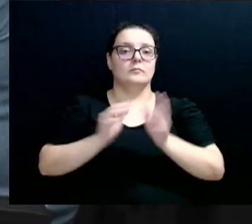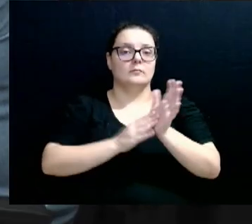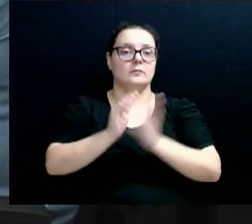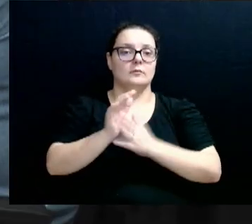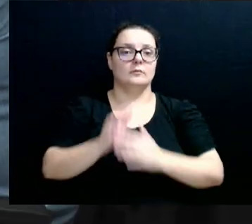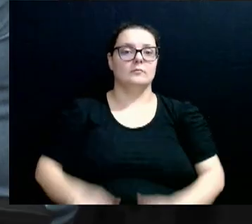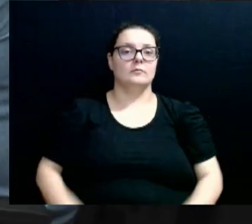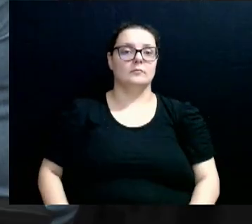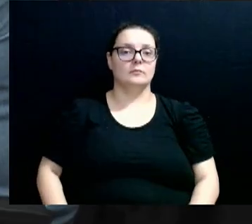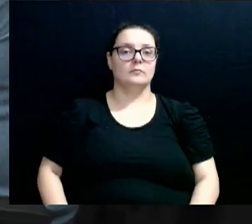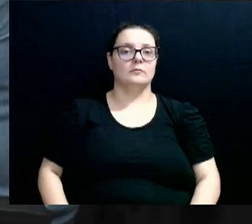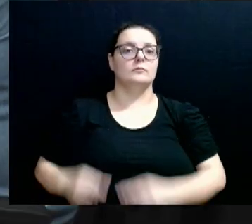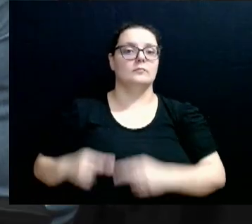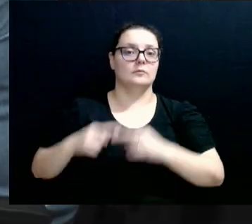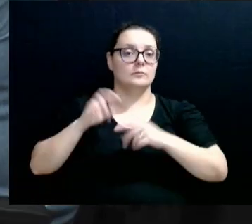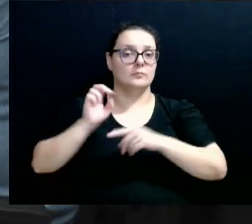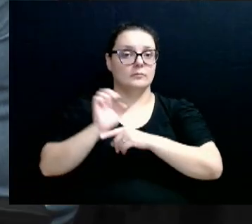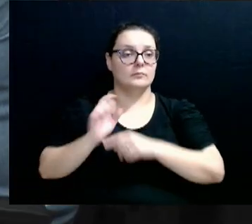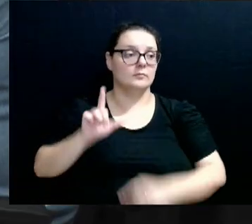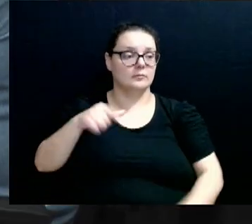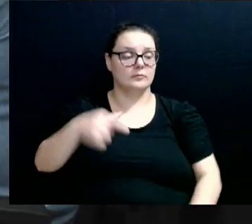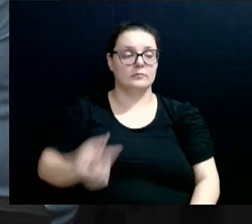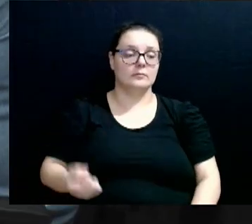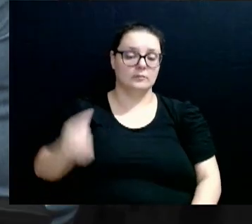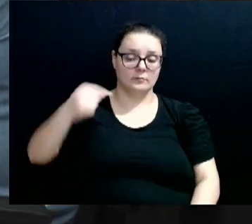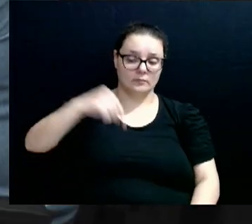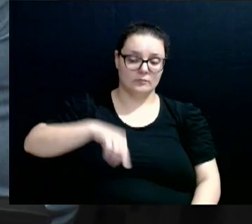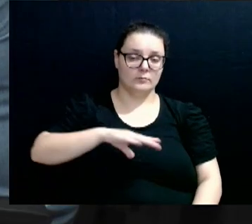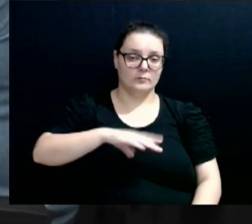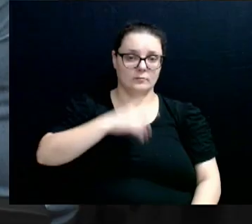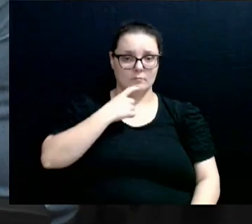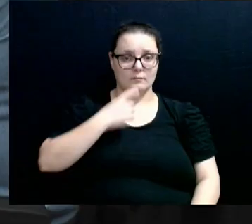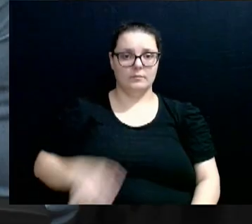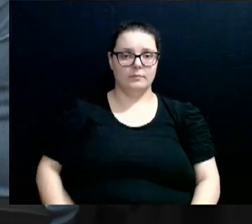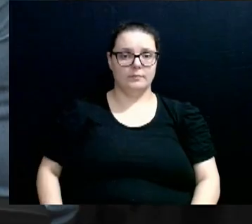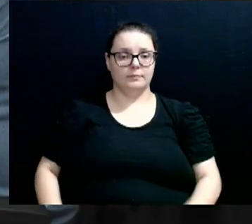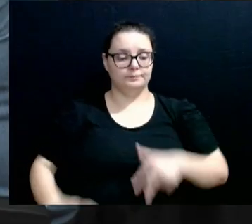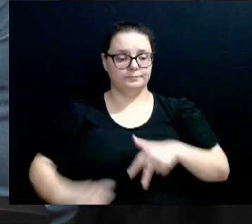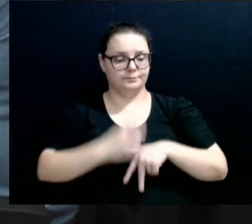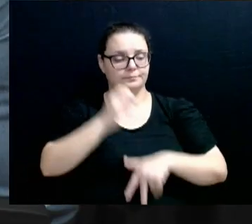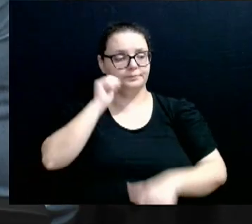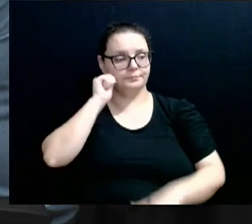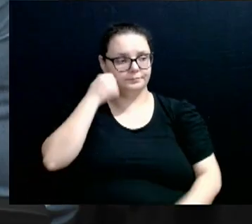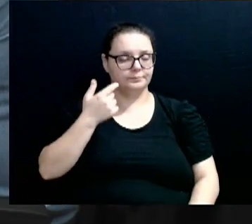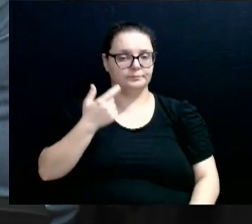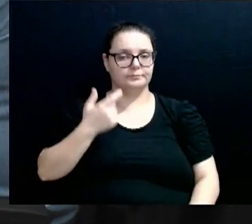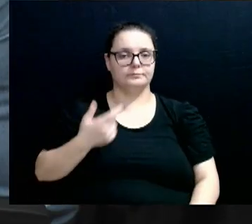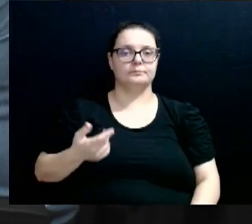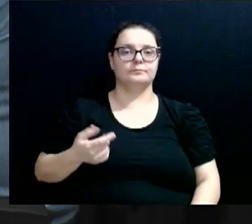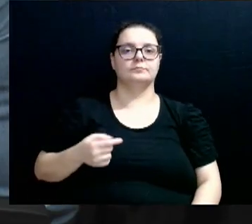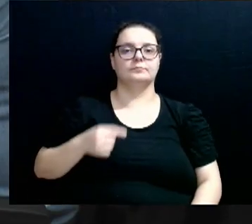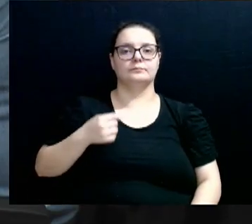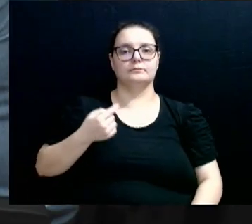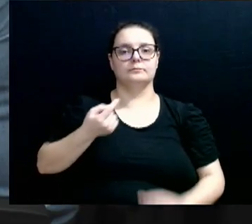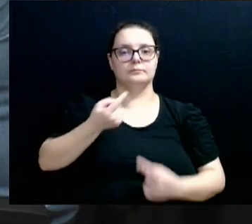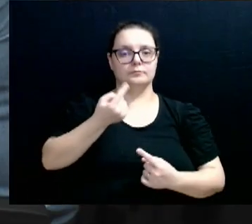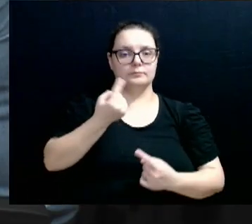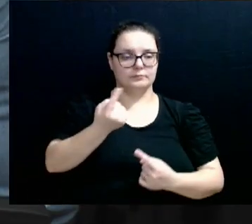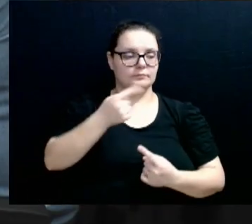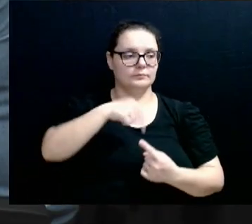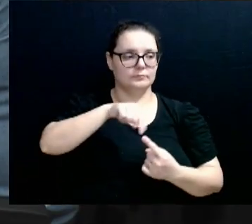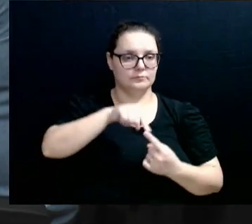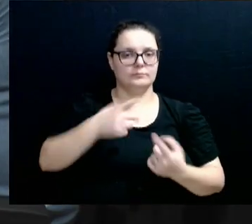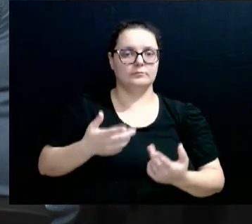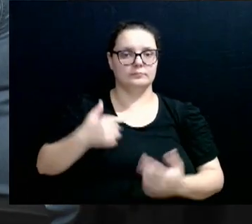estadual, depois vem para Campinas, mas o Vozes Negras tem um dos objetivos do nosso programa é mostrar para aqueles